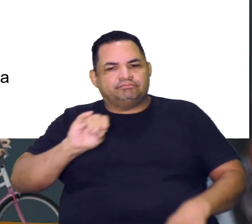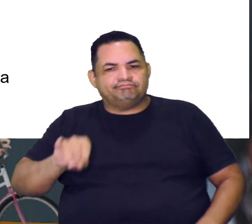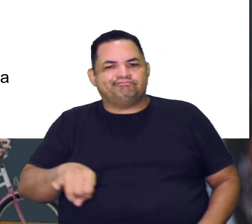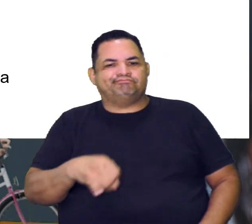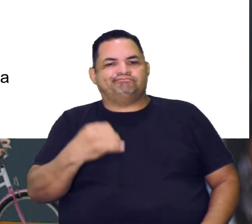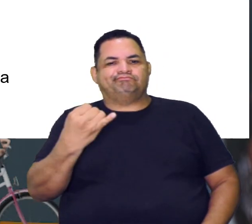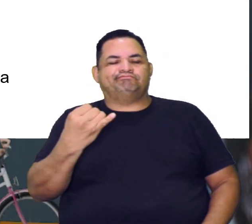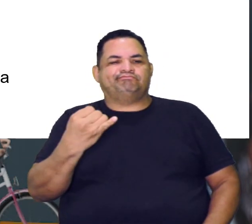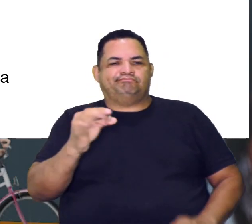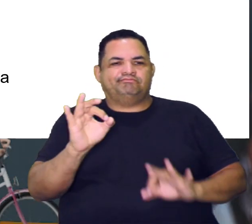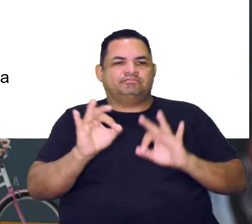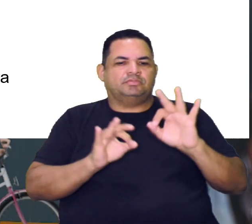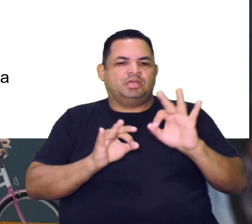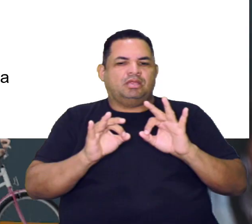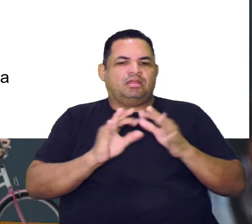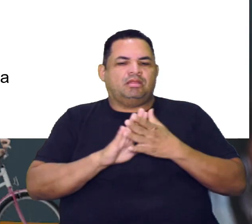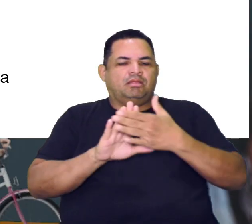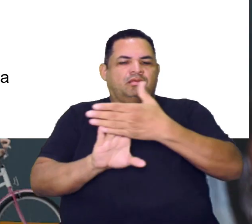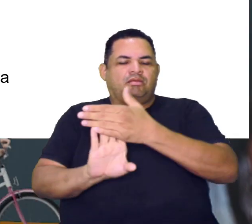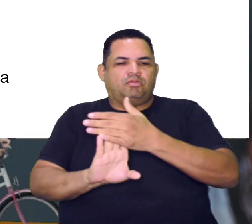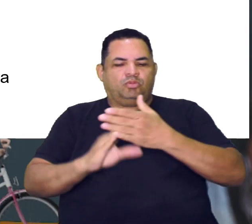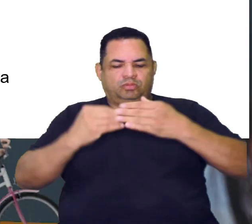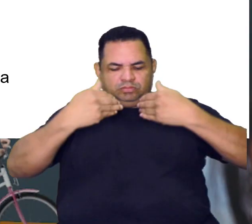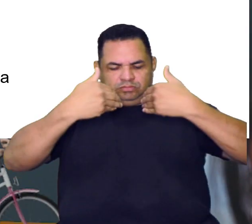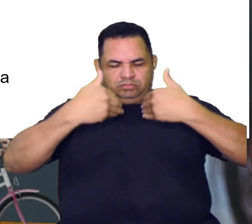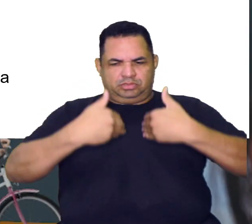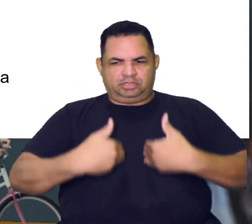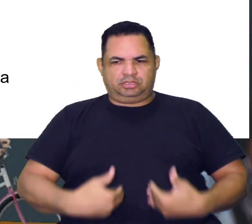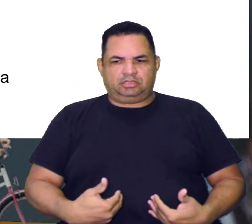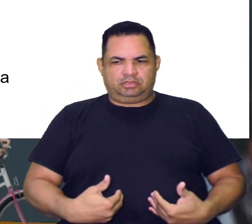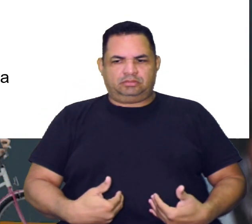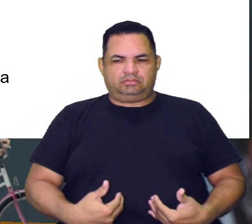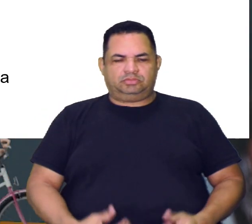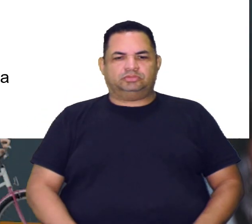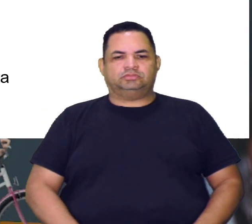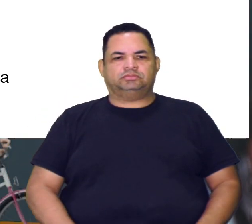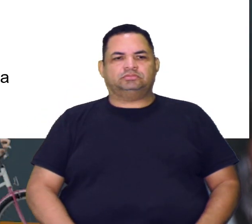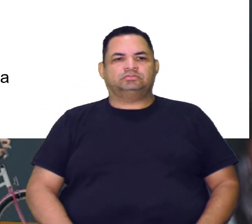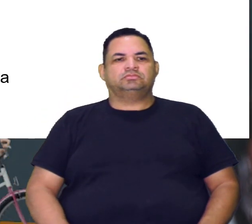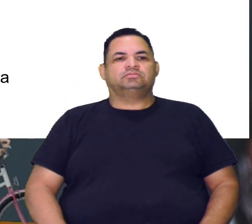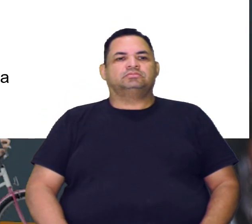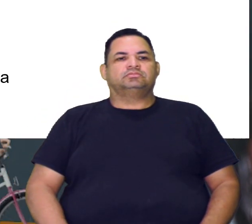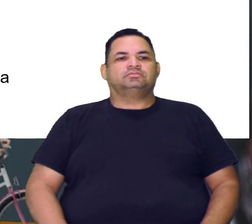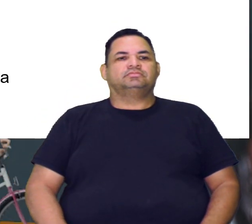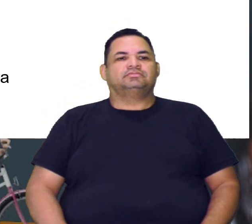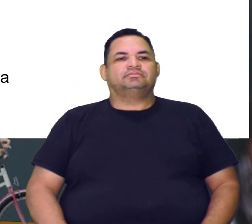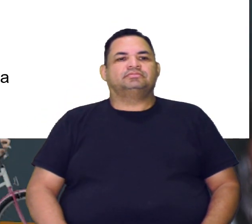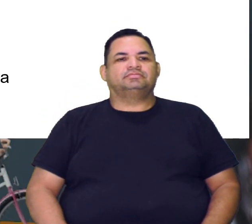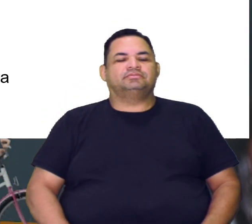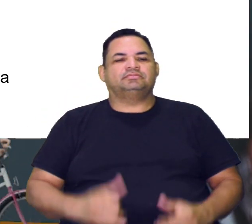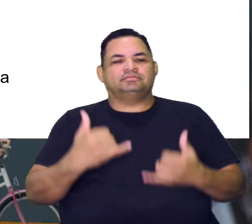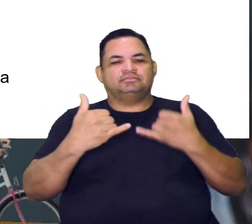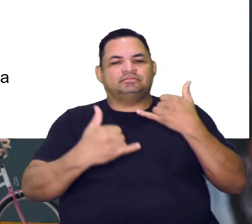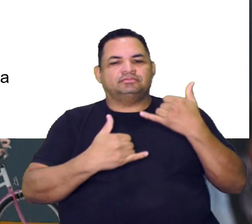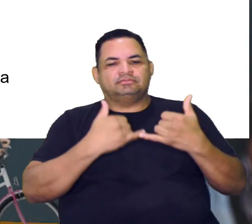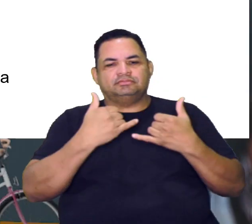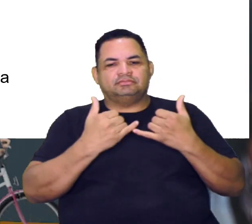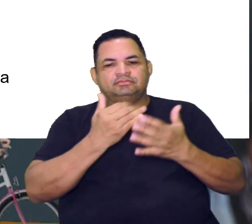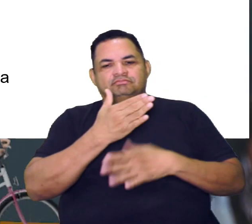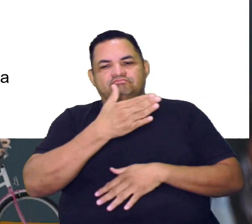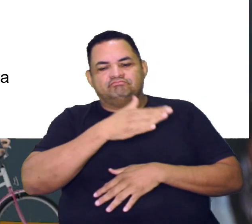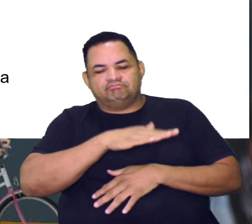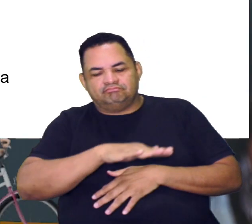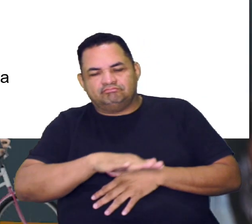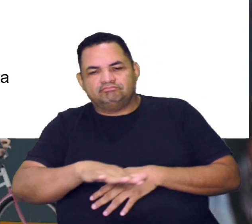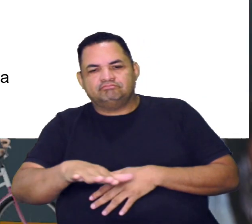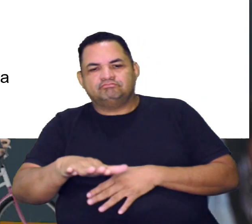para fazer um alongamento também, alinhar a postura, né? Isso, muito bem. Brincar com as